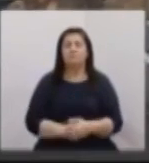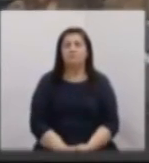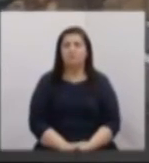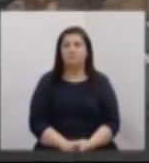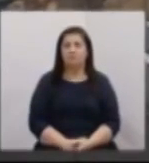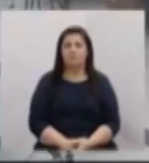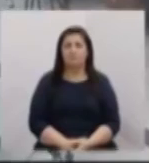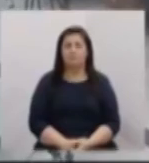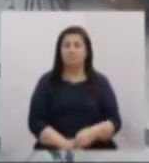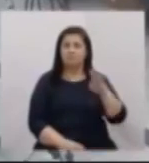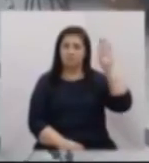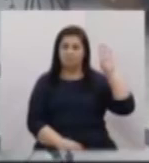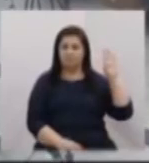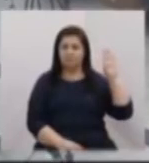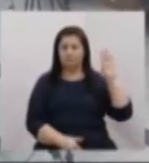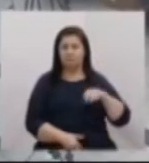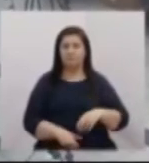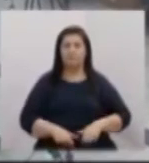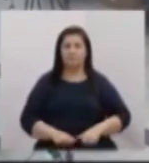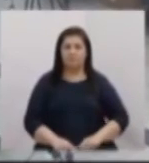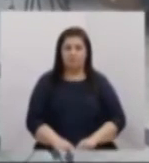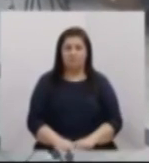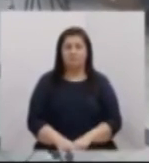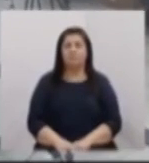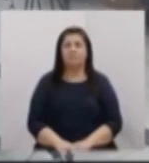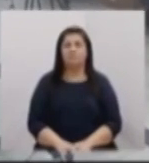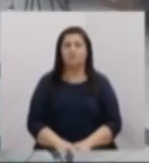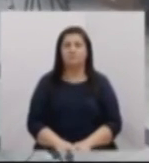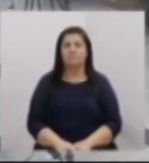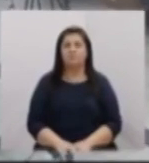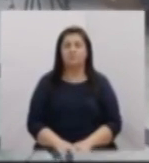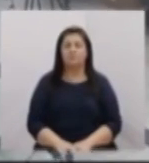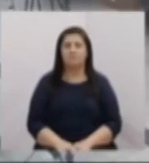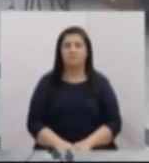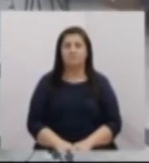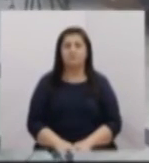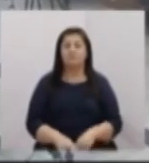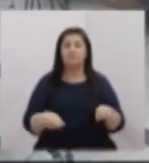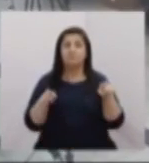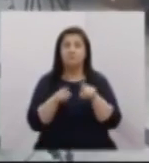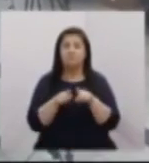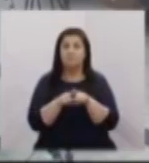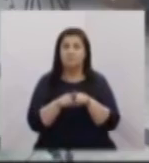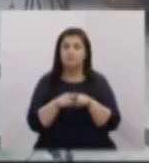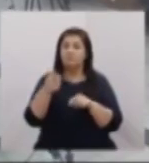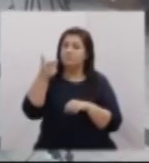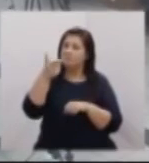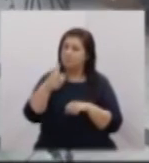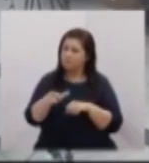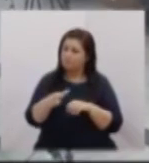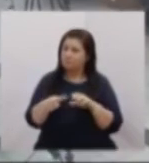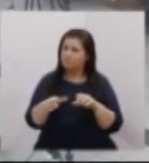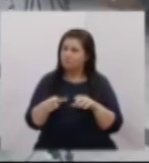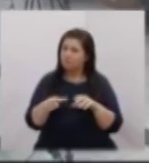Senhor presidente, também quero colaborar aí nesse pedido de informações. é mais um caso de emenda impositiva que não